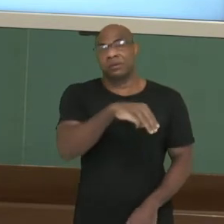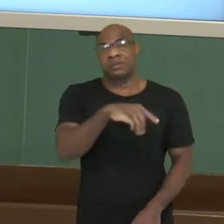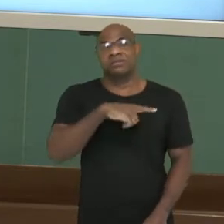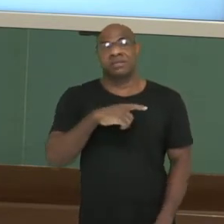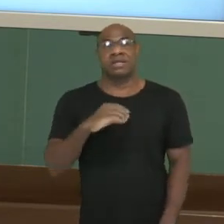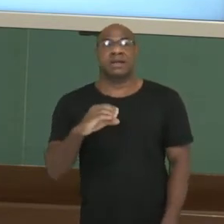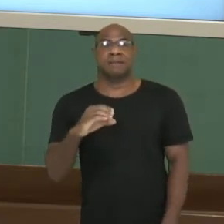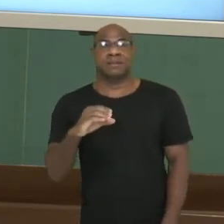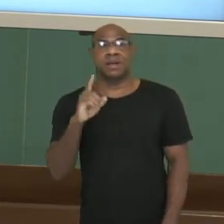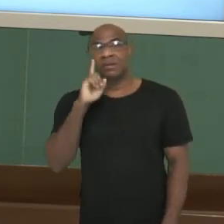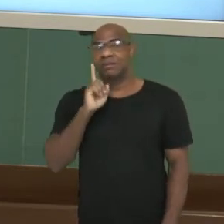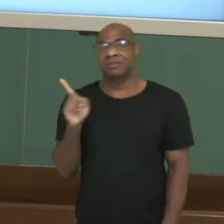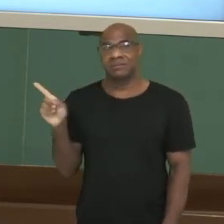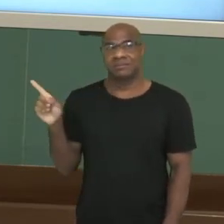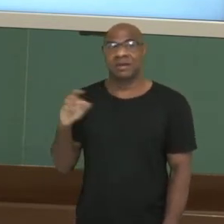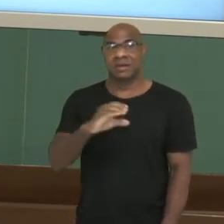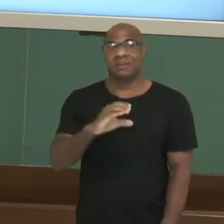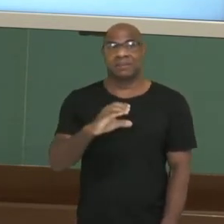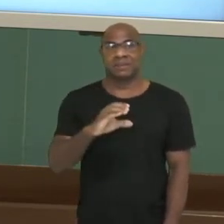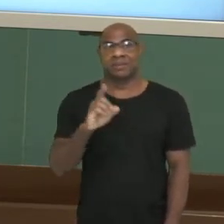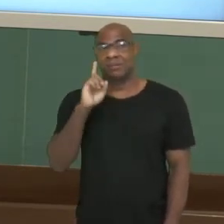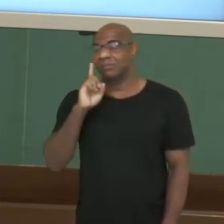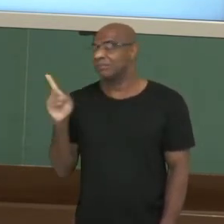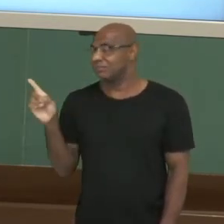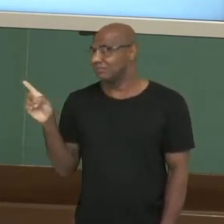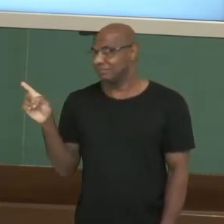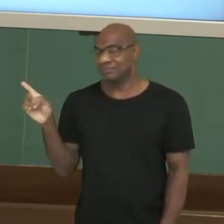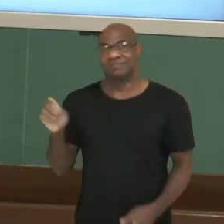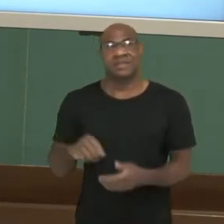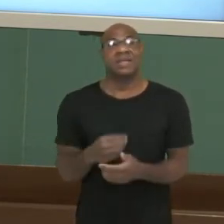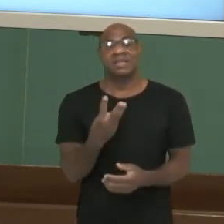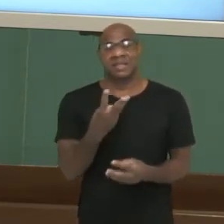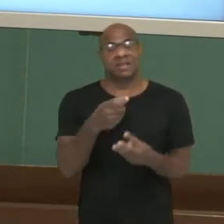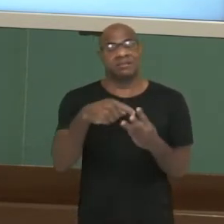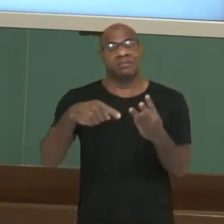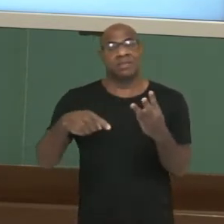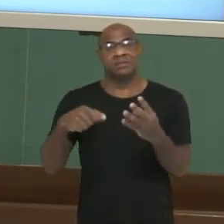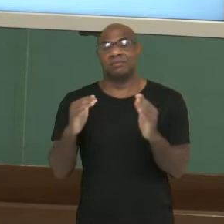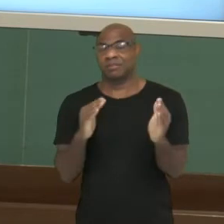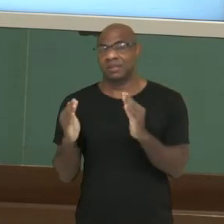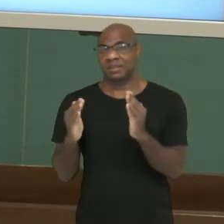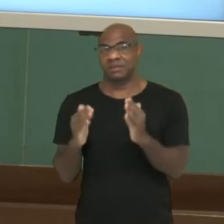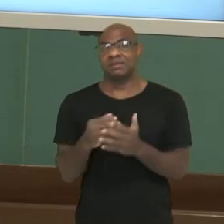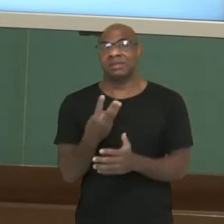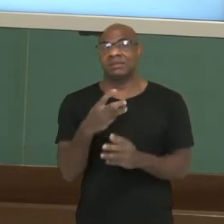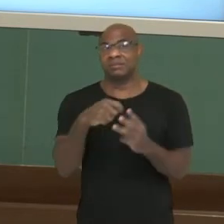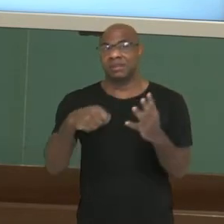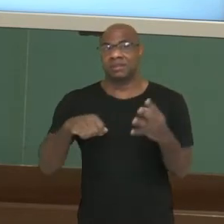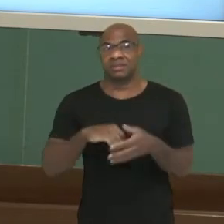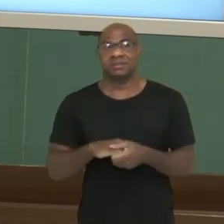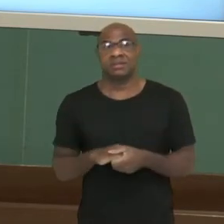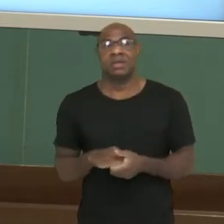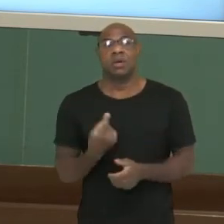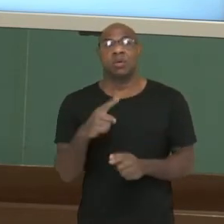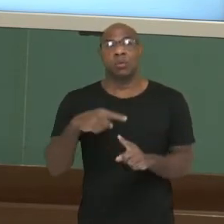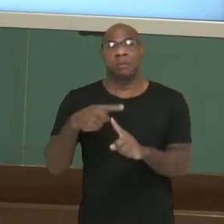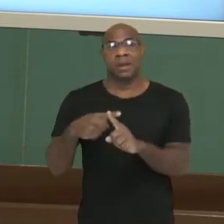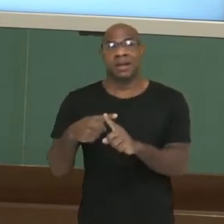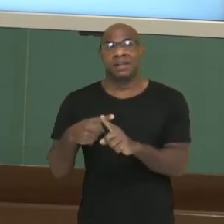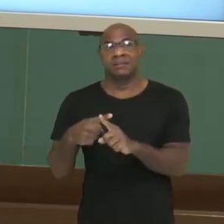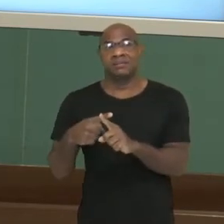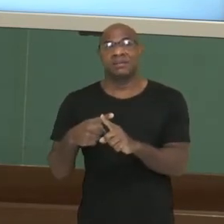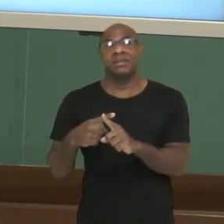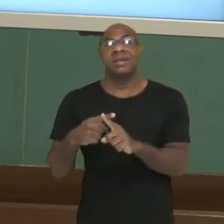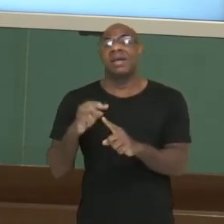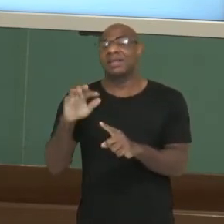taxa vezes o tempo, que era, cadê? 3 meses, tá bom? No regime de juros simples. Então, 1 mais o quê?